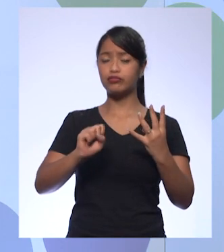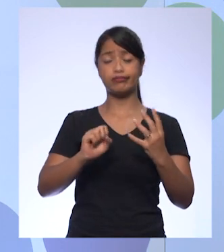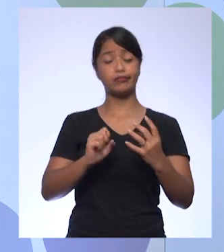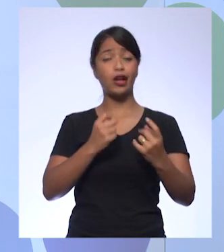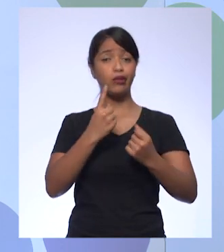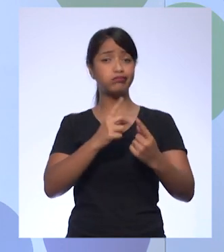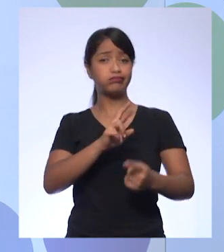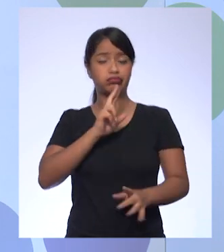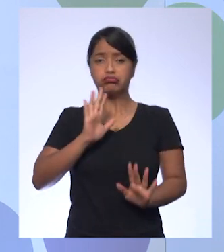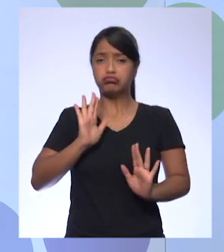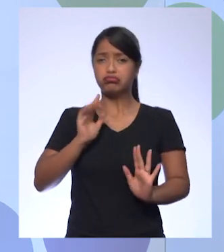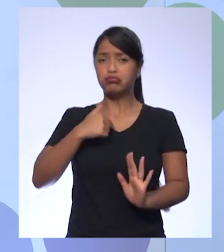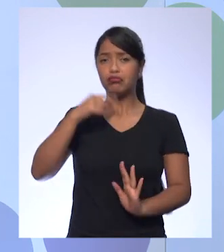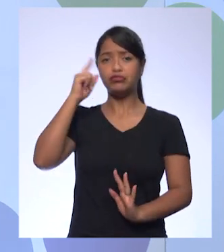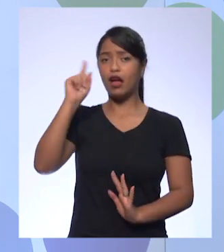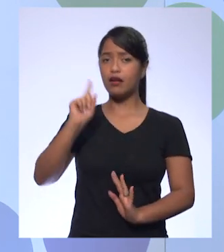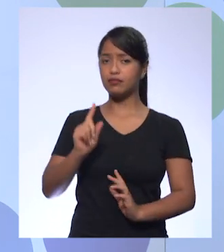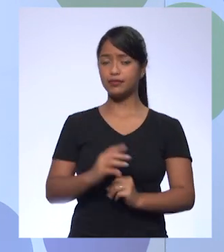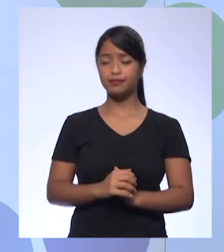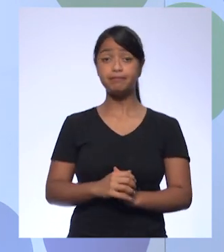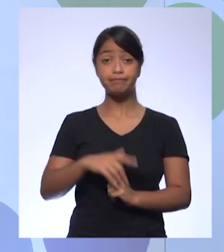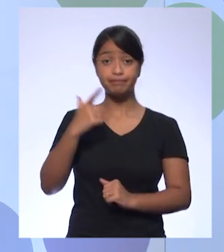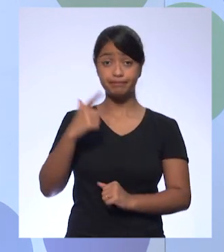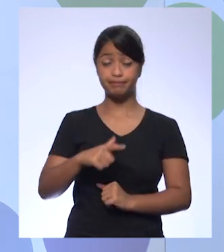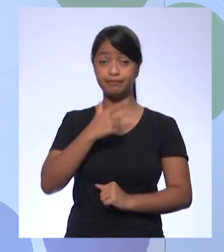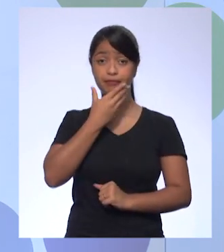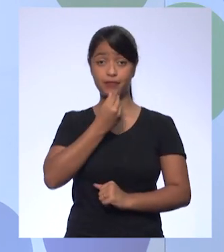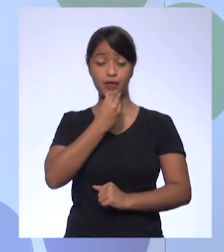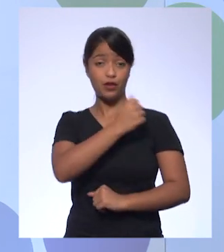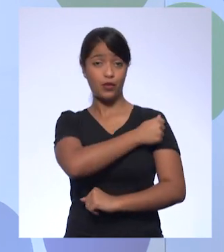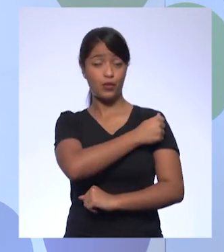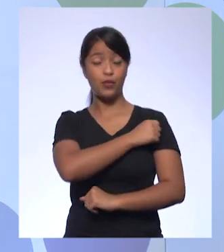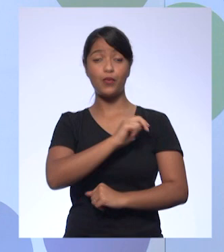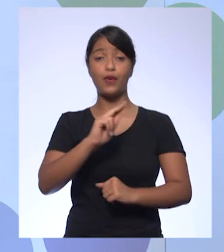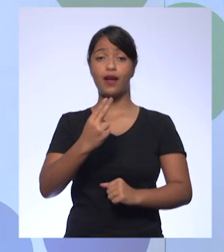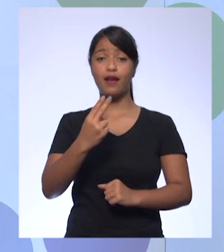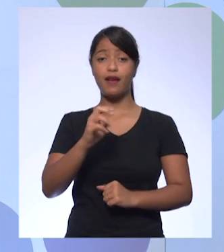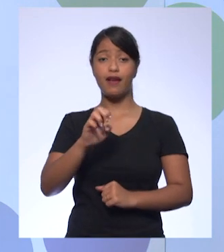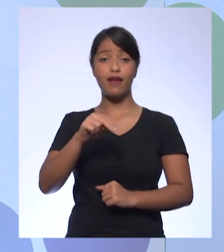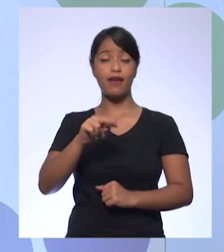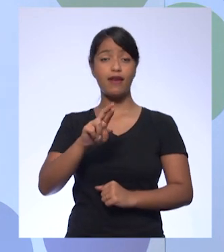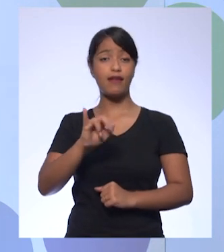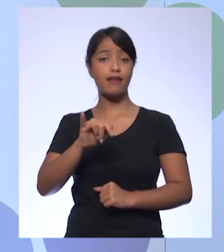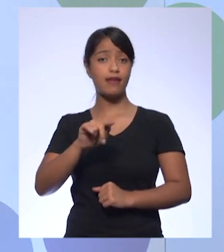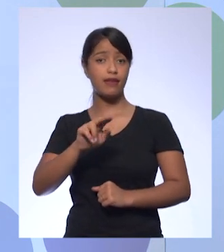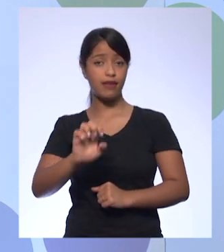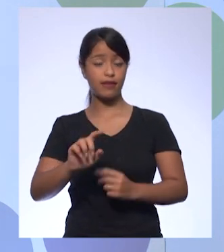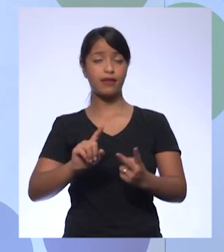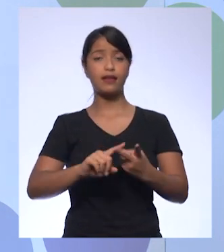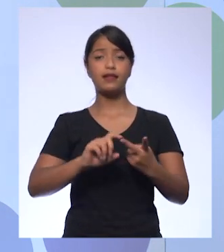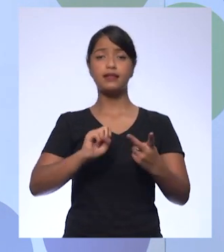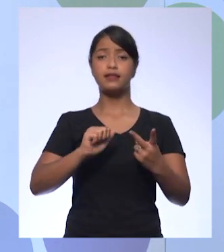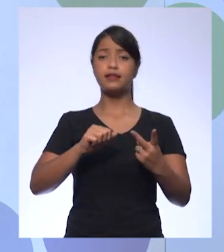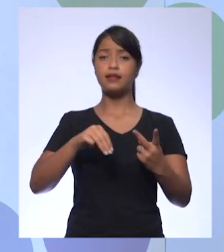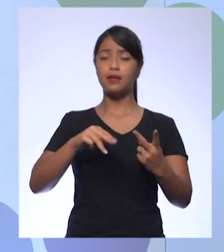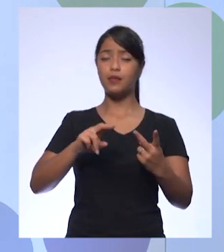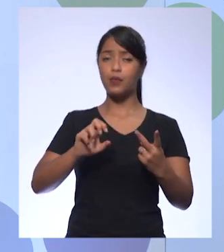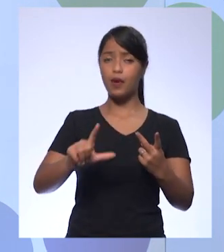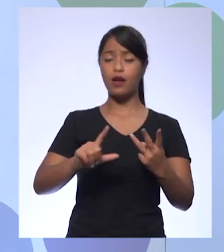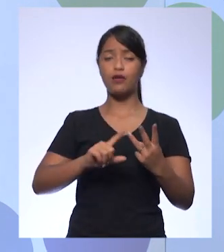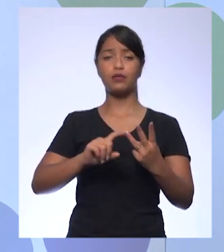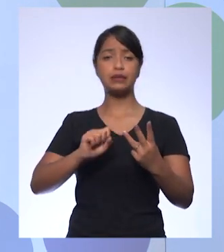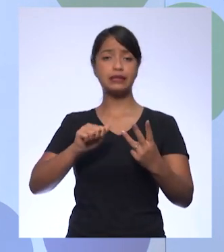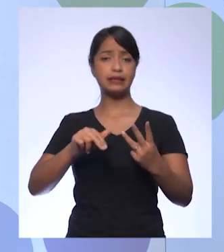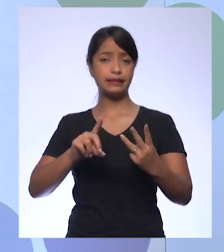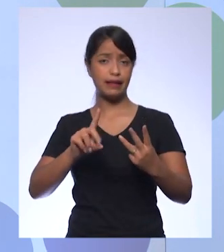sabem. E eu achei interessante também aqui, ó, o Henrique, a Isabelle, o Samuel, o Sandro, a Maria Clara,